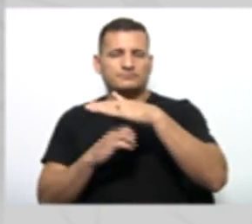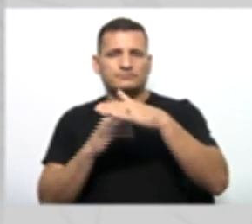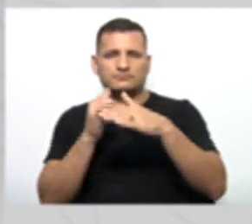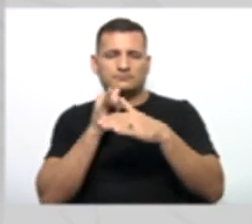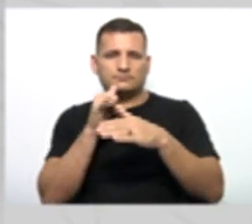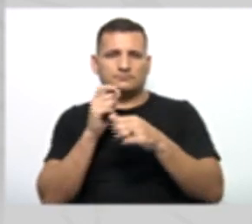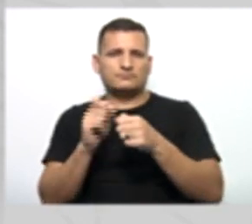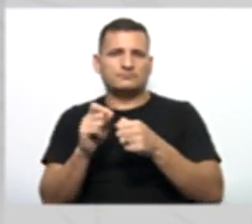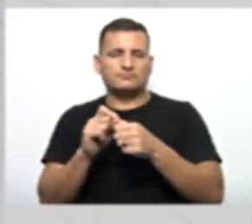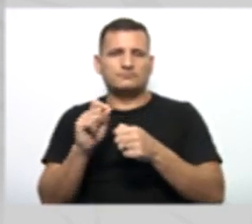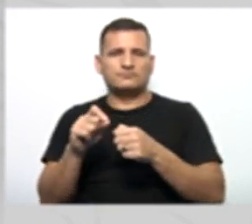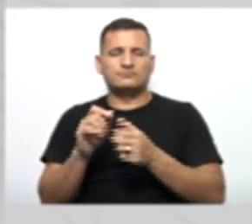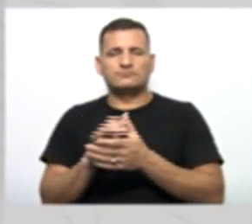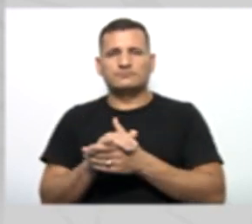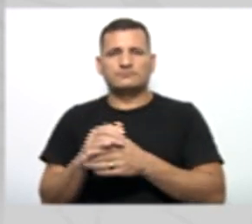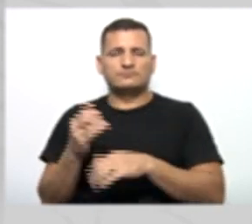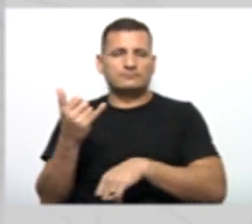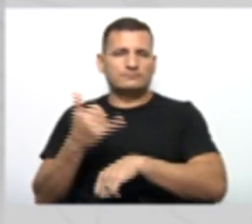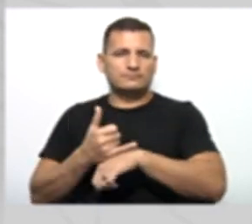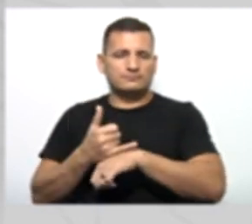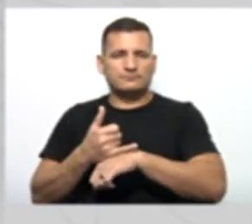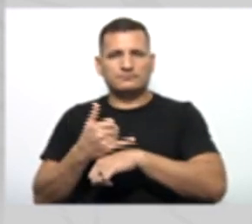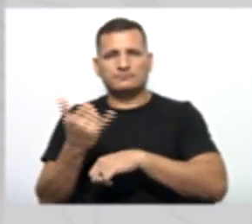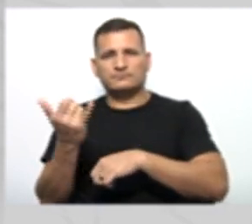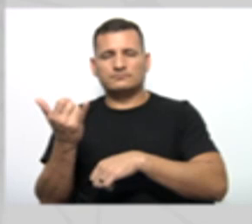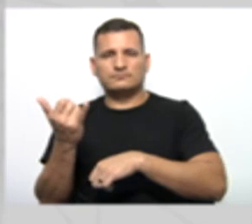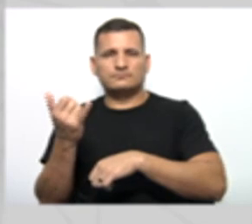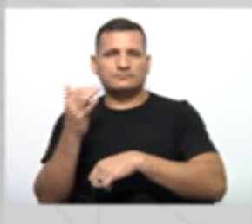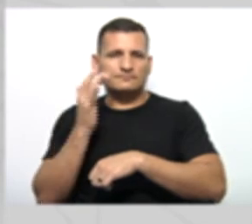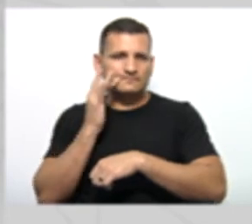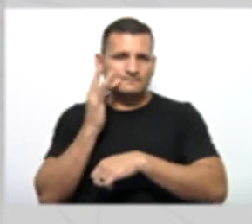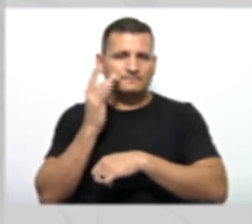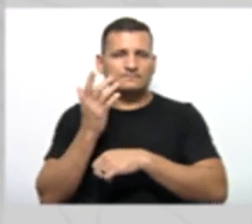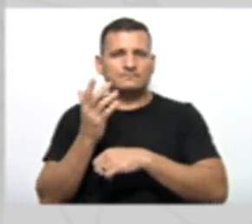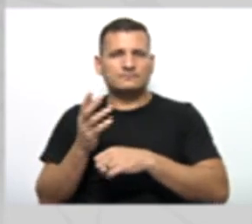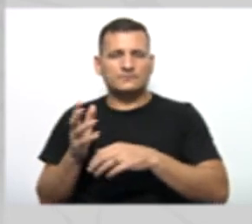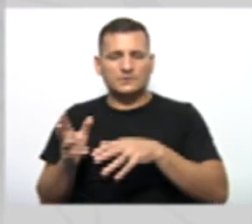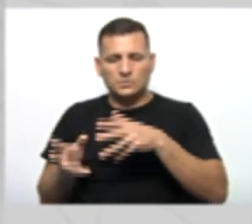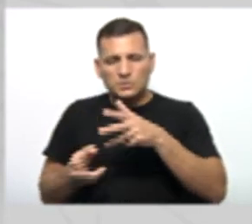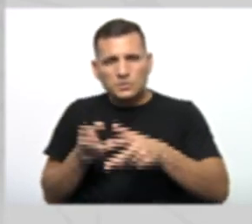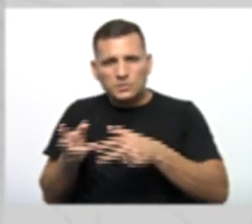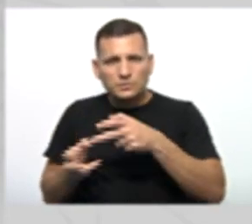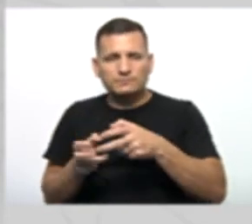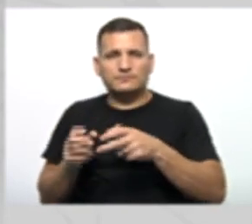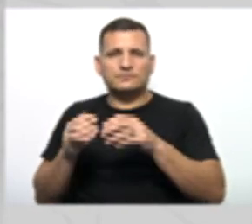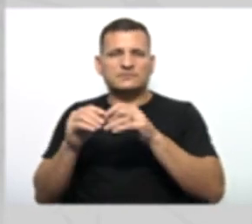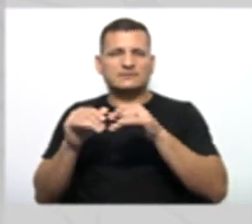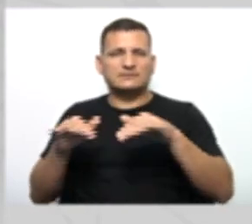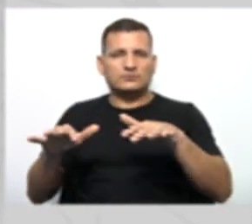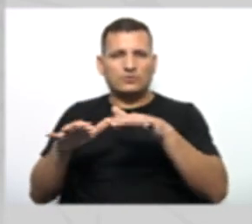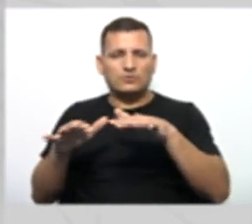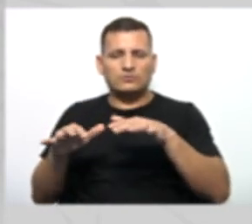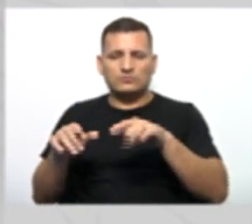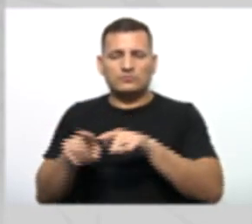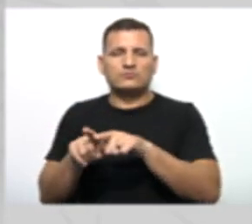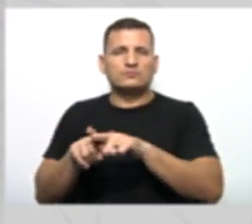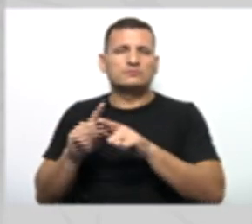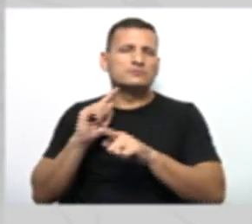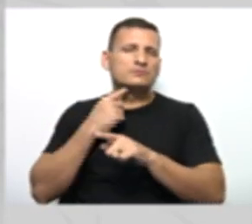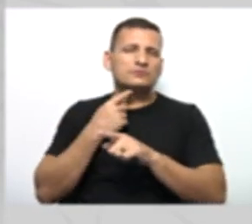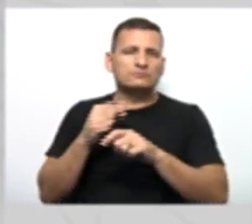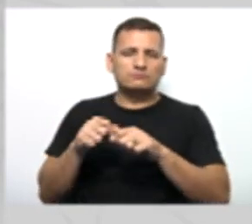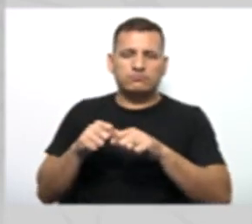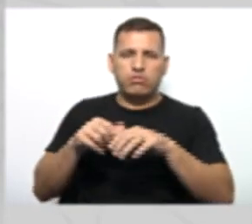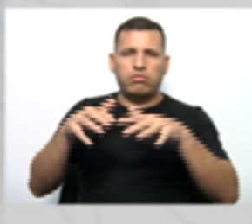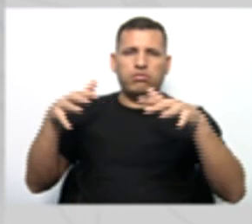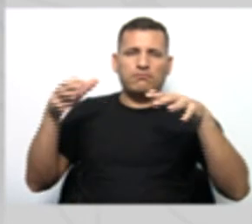realizar atividades de mineração em uma área, costuma remover muita quantidade de solo, produz muitos resíduos, isso causa um impacto